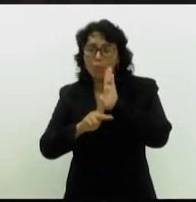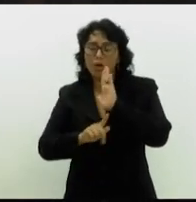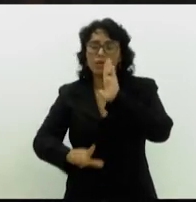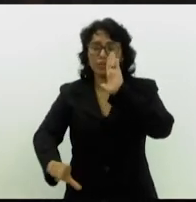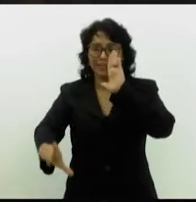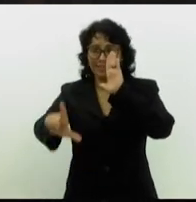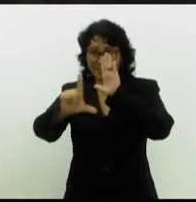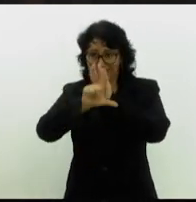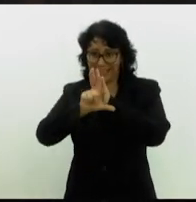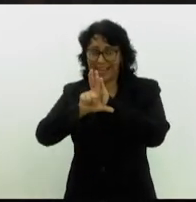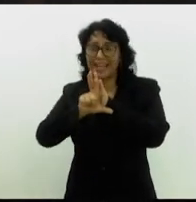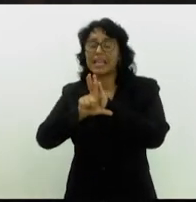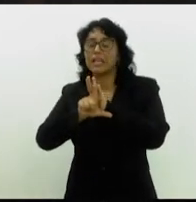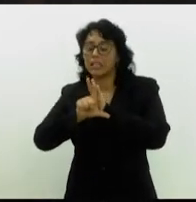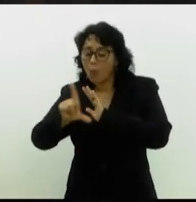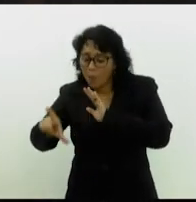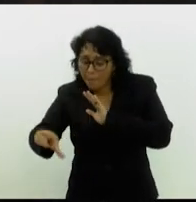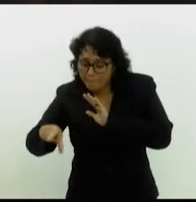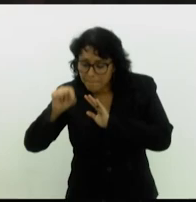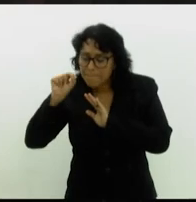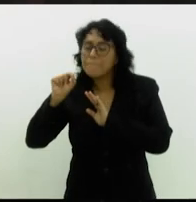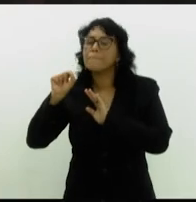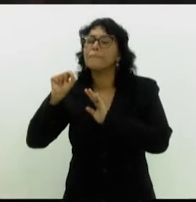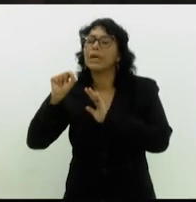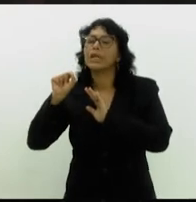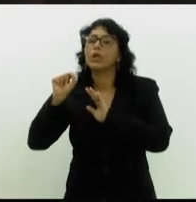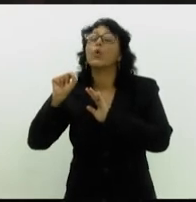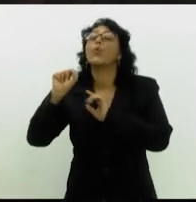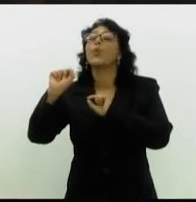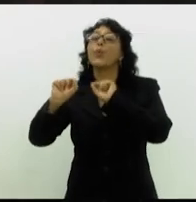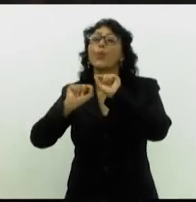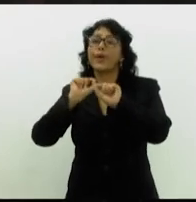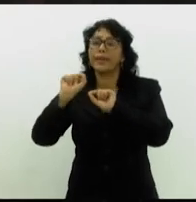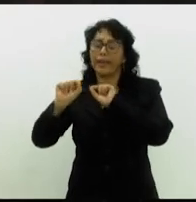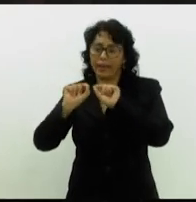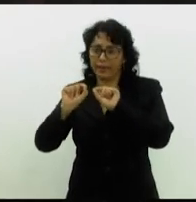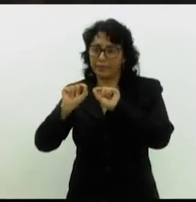reforma tributária para cobrar